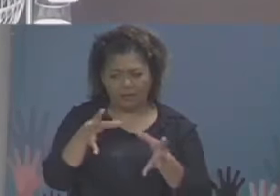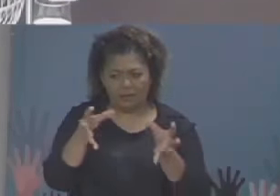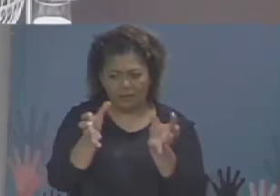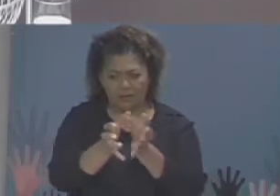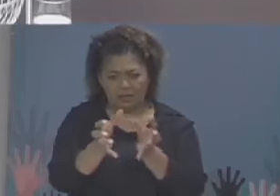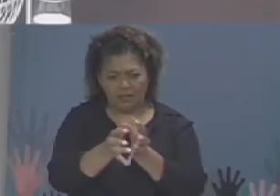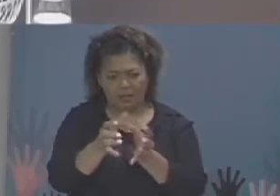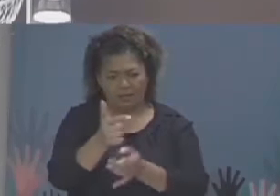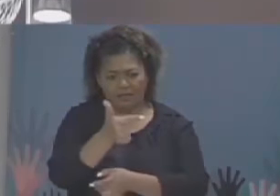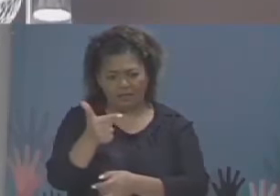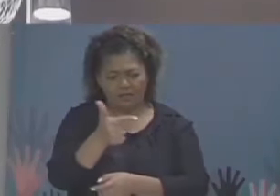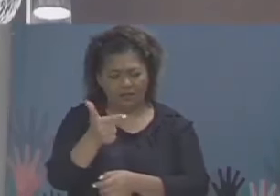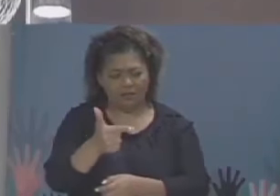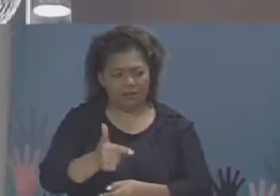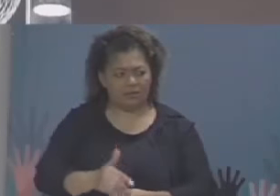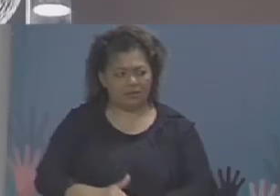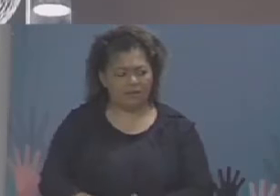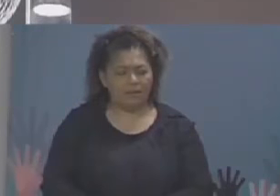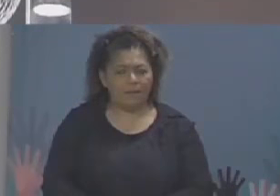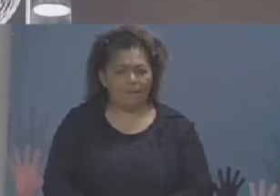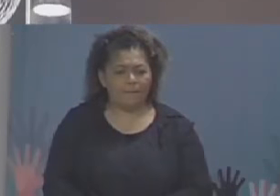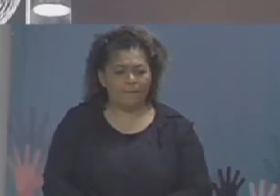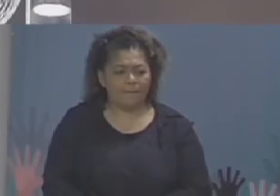Da segunda parte.